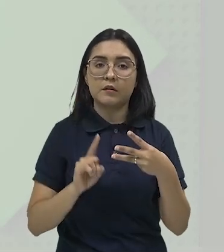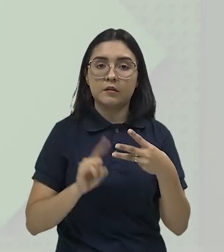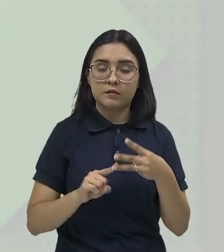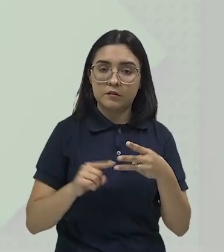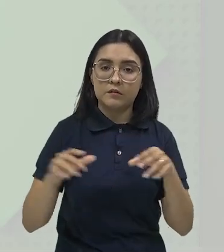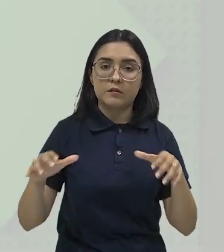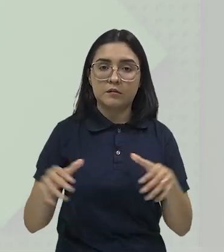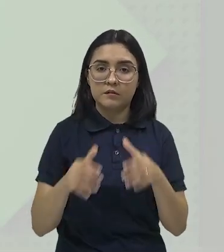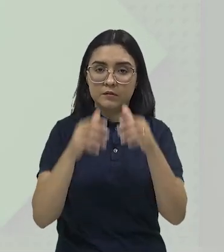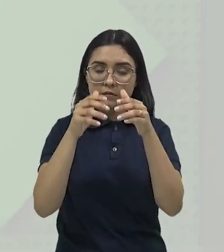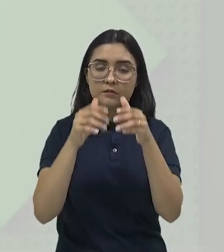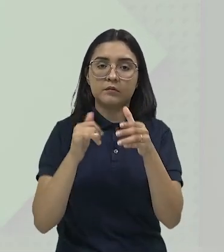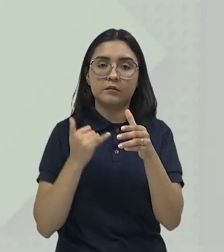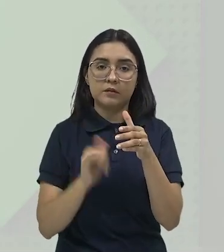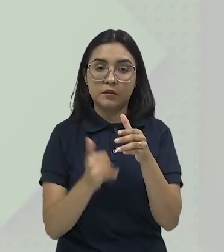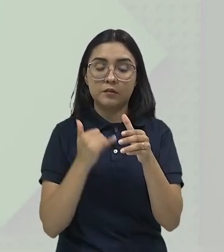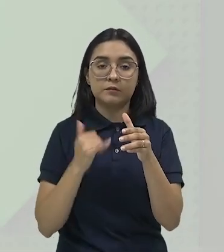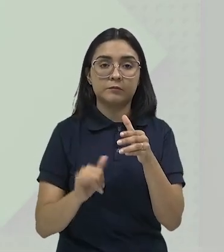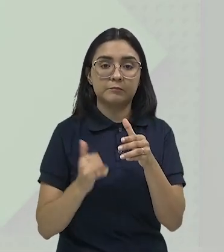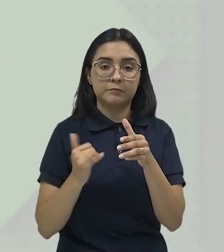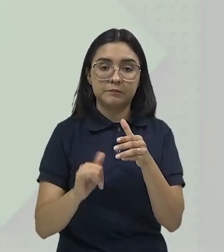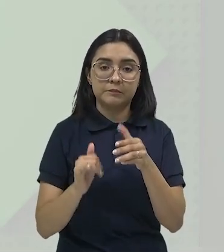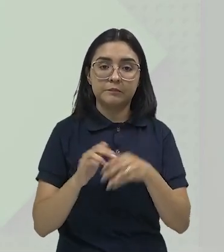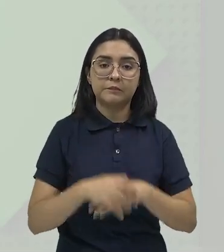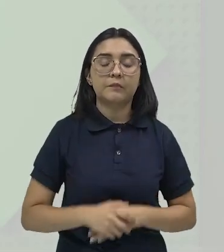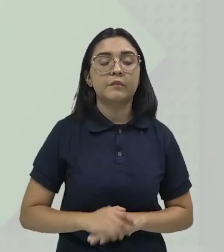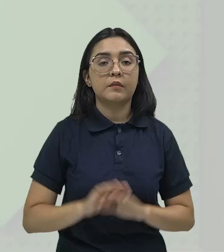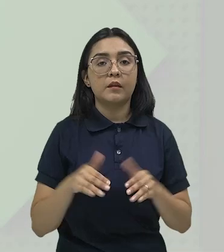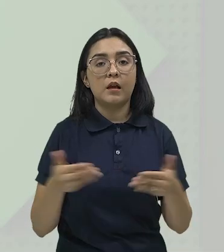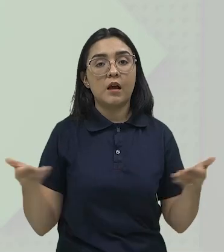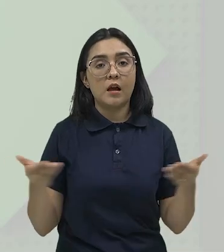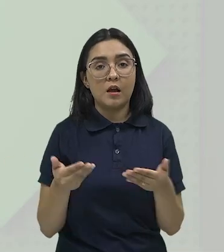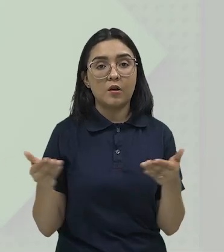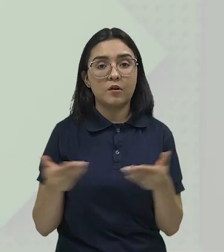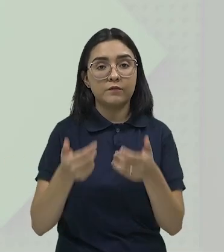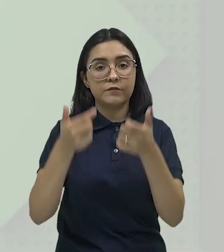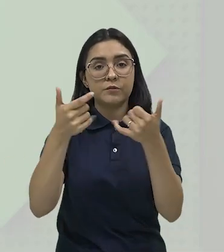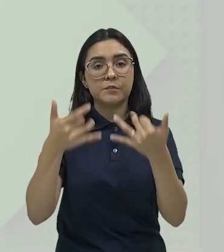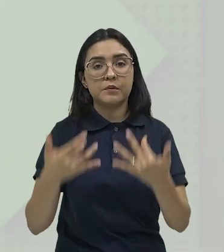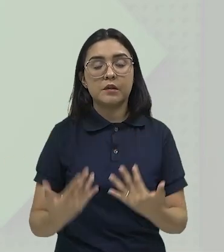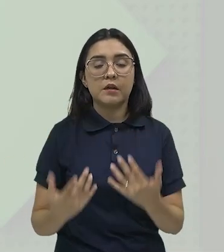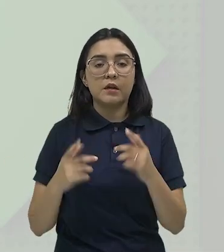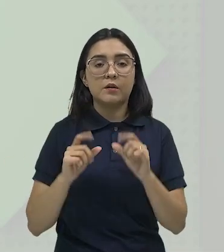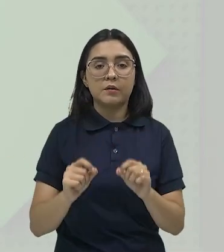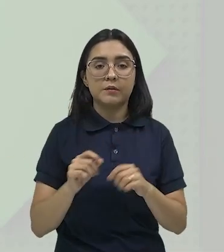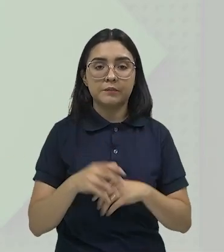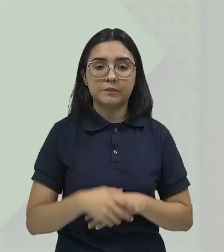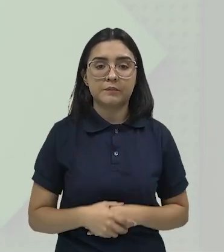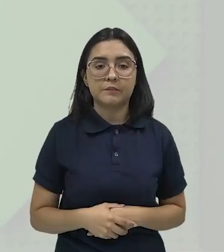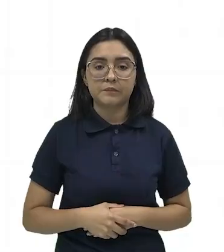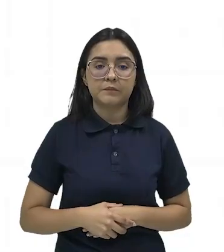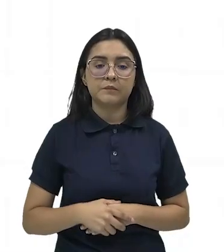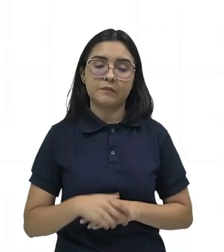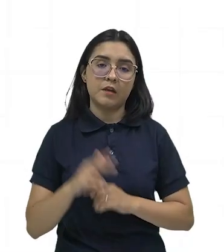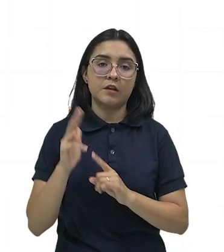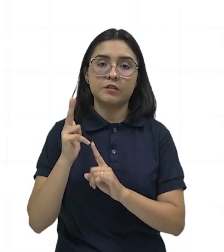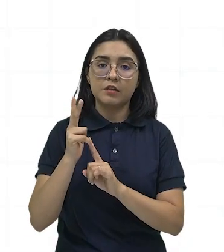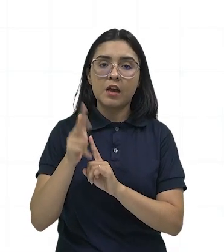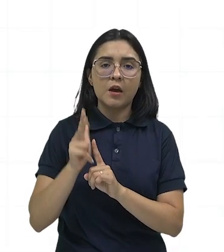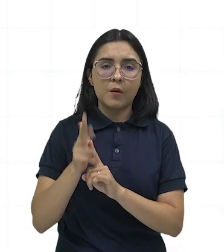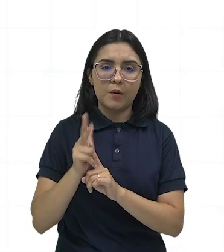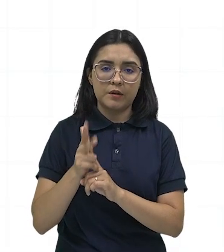vimos as usinas nucleares e agora nós vamos falar um pouquinho sobre as usinas